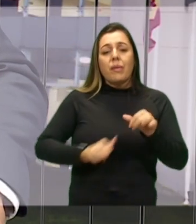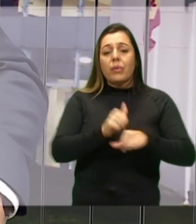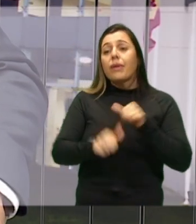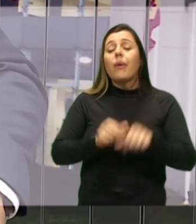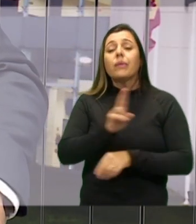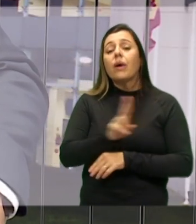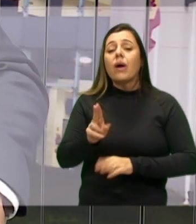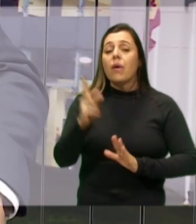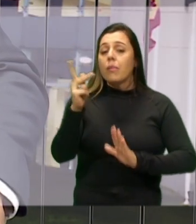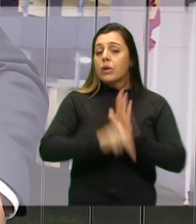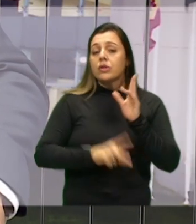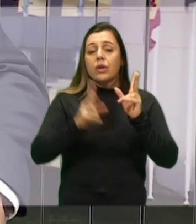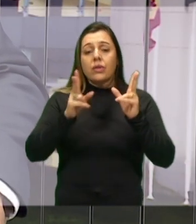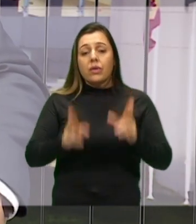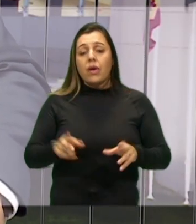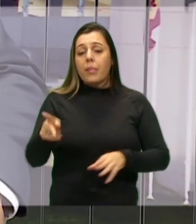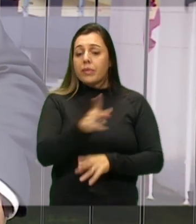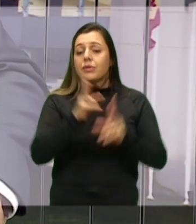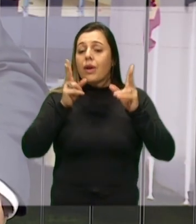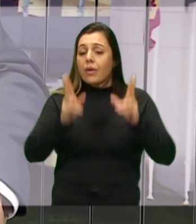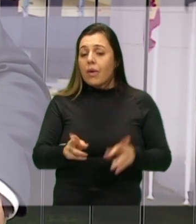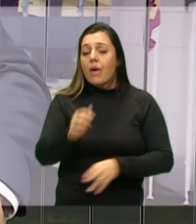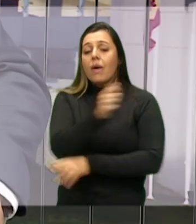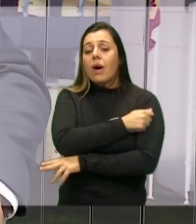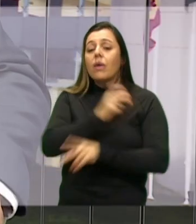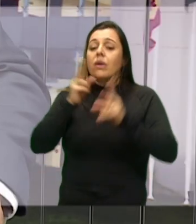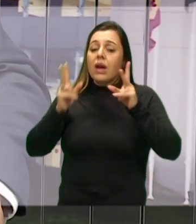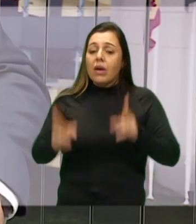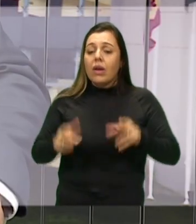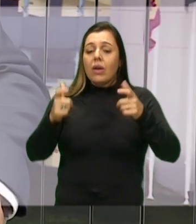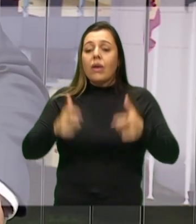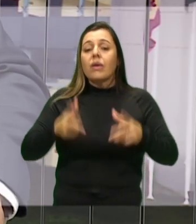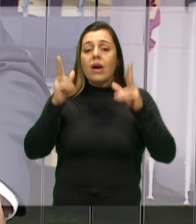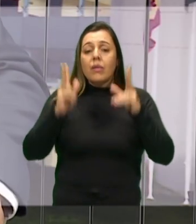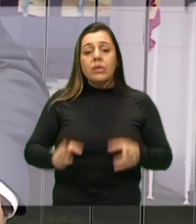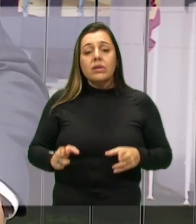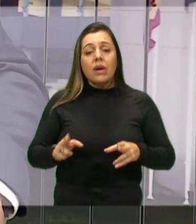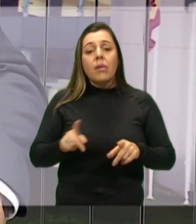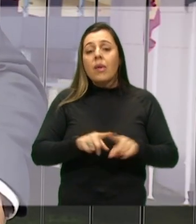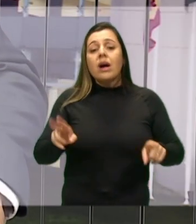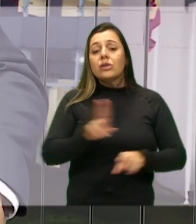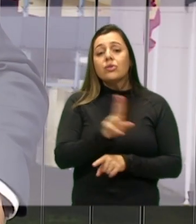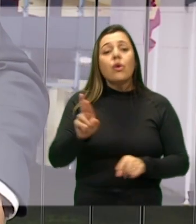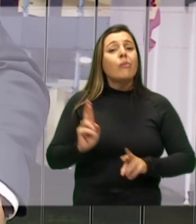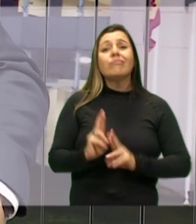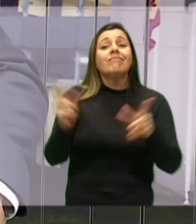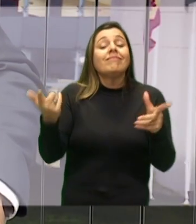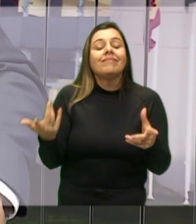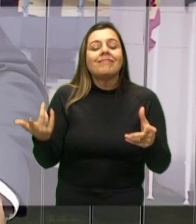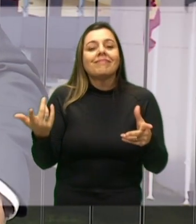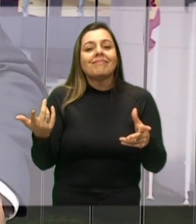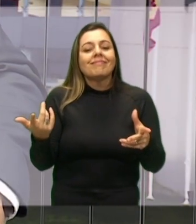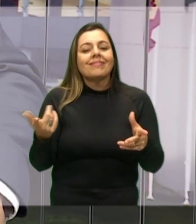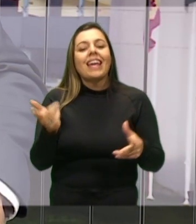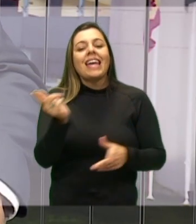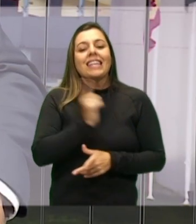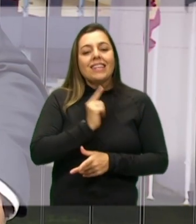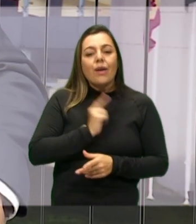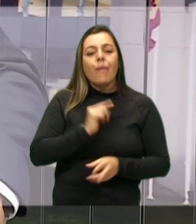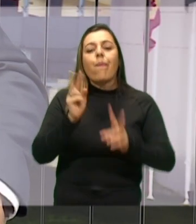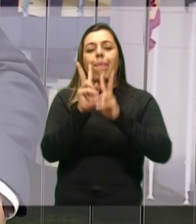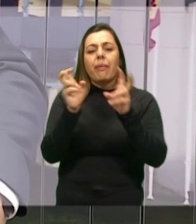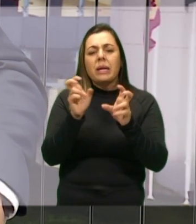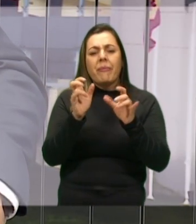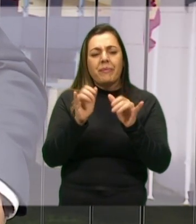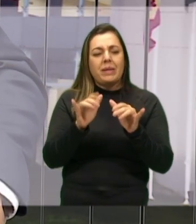nome. O projeto é o mesmo, os professores são os mesmos, os alunos são os mesmos, os locais são os mesmos, mas com um nome diferente. Então ainda tem essa questão muito